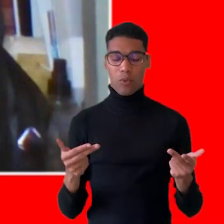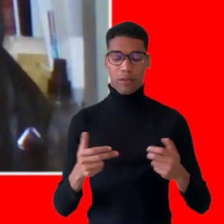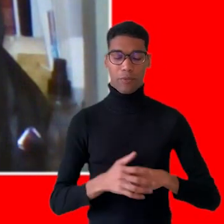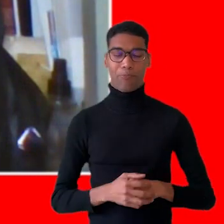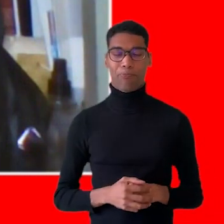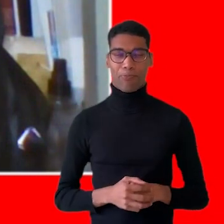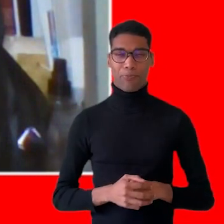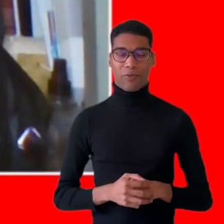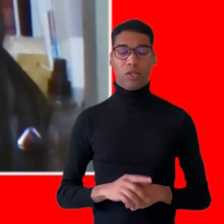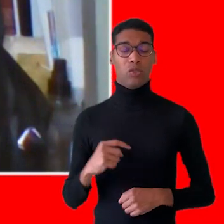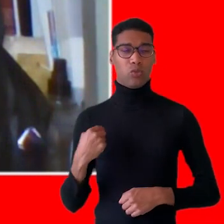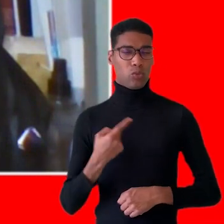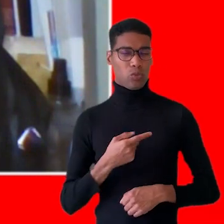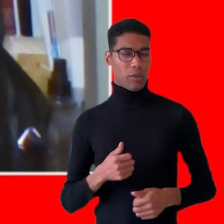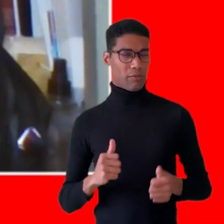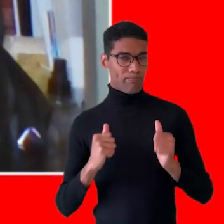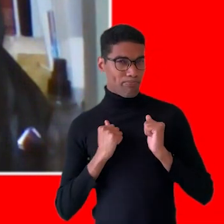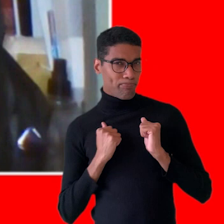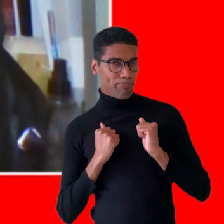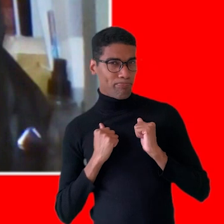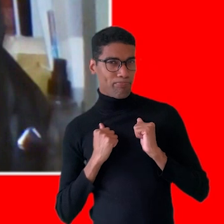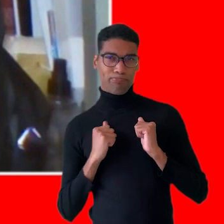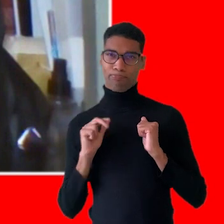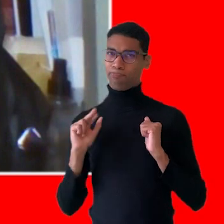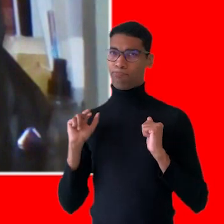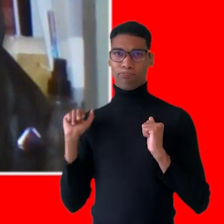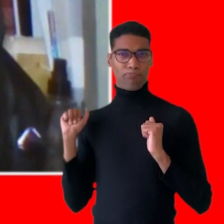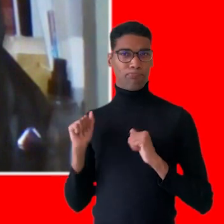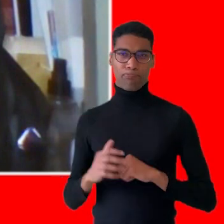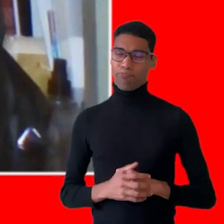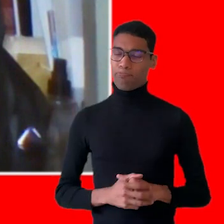Nós nunca fomos passivos.